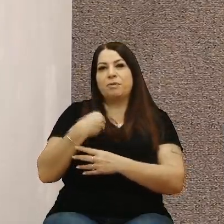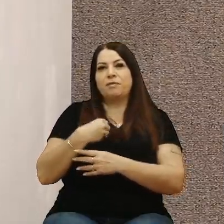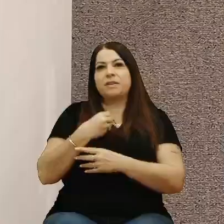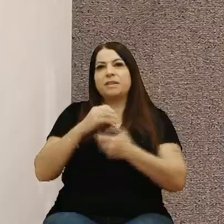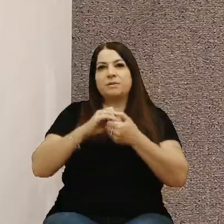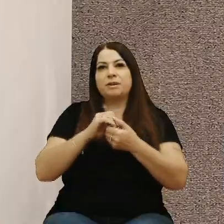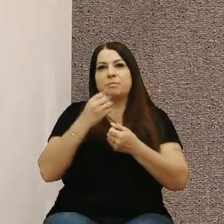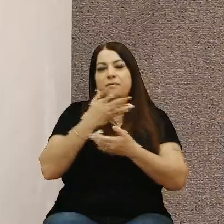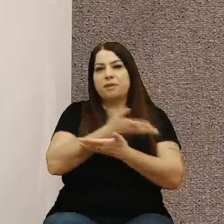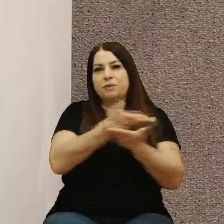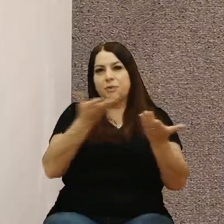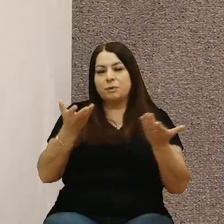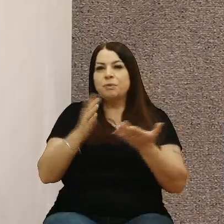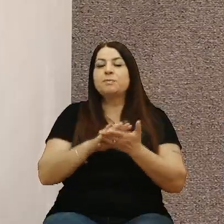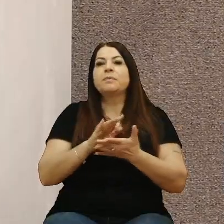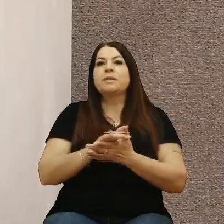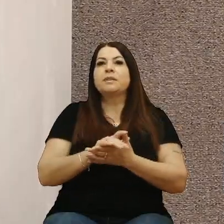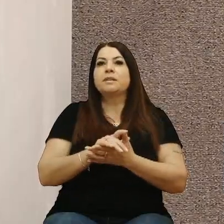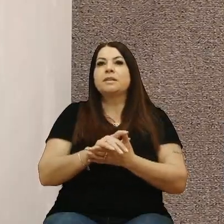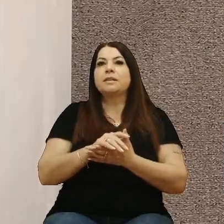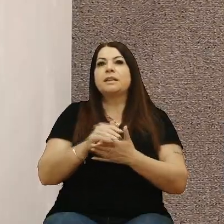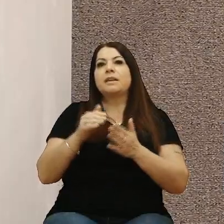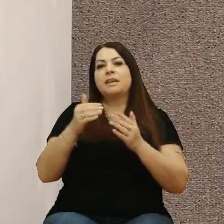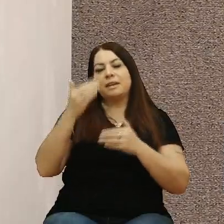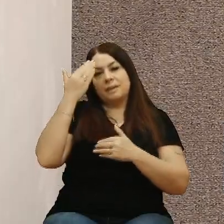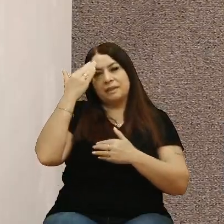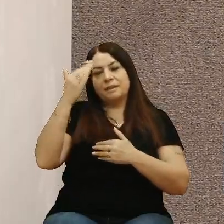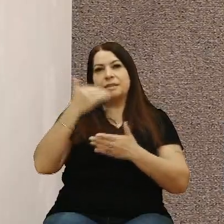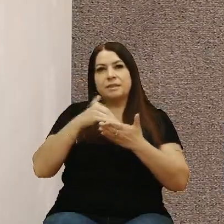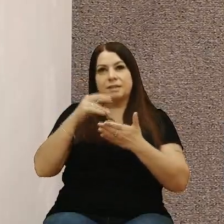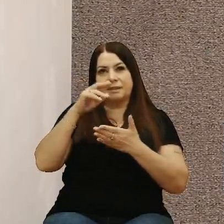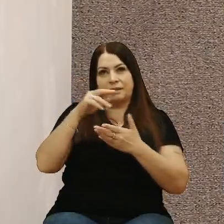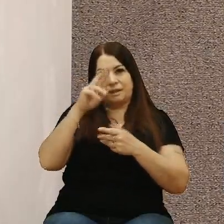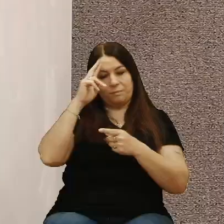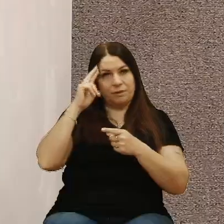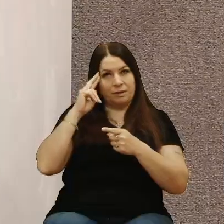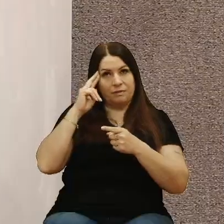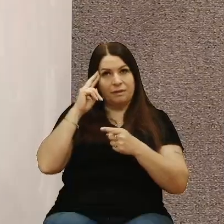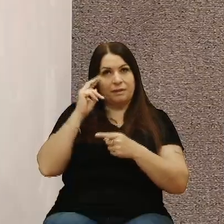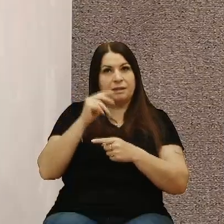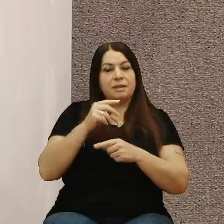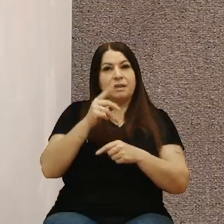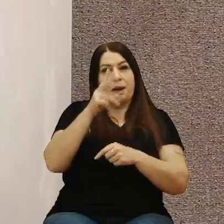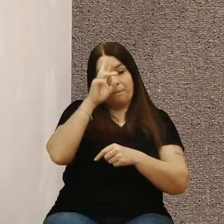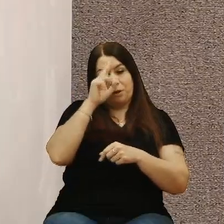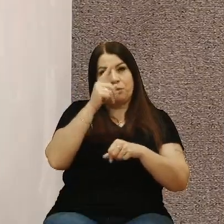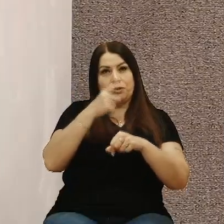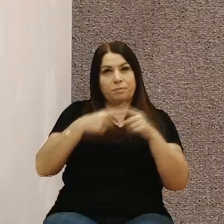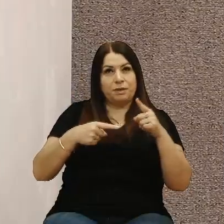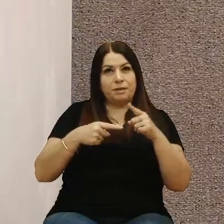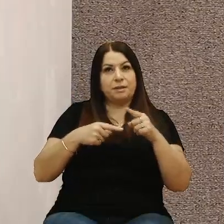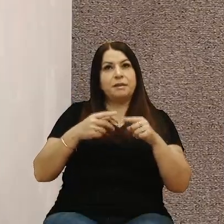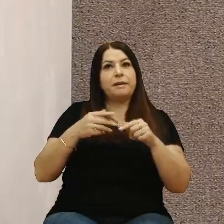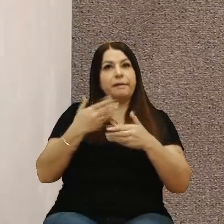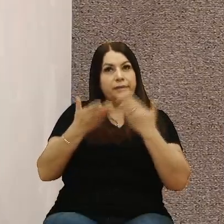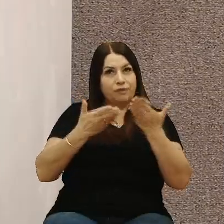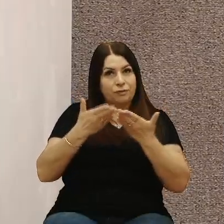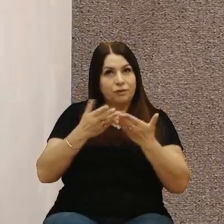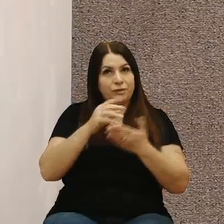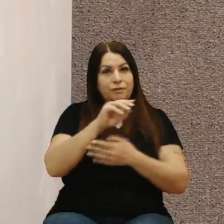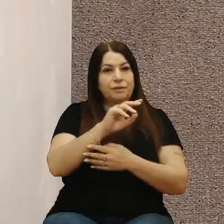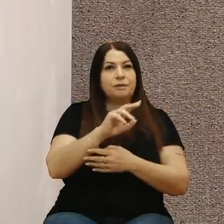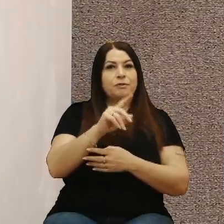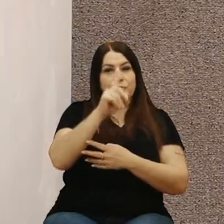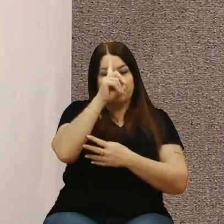todos. Presidente, eu quero agradecer ao secretário Rafael Bueno, que no último sábado, à 00:30, me atendia enquanto eu estava lá no HG,